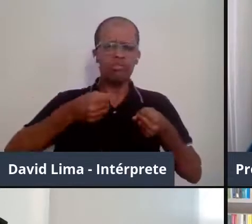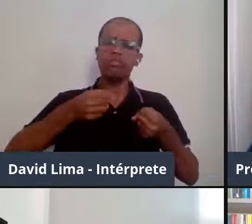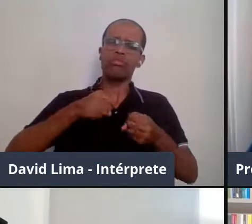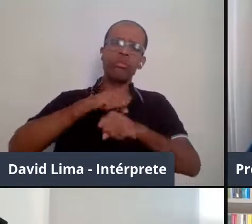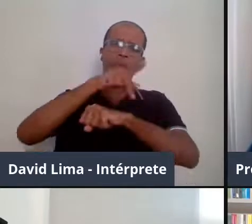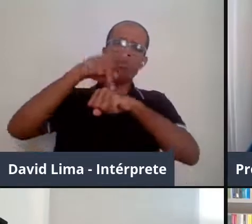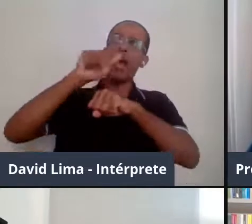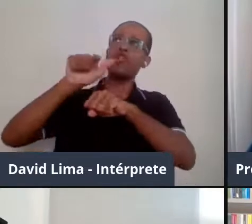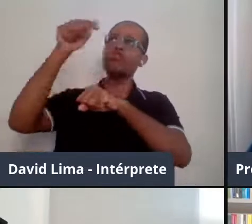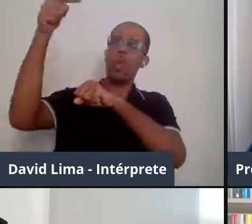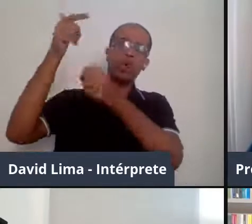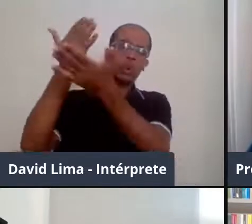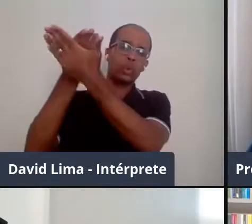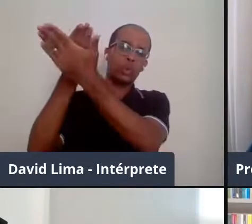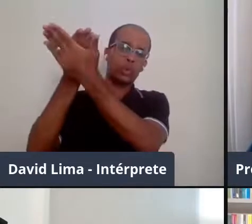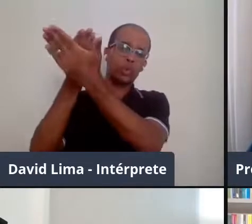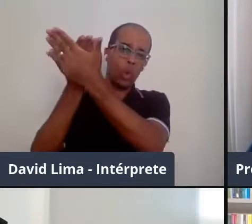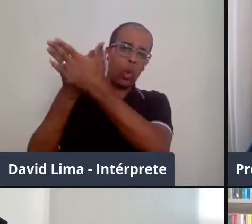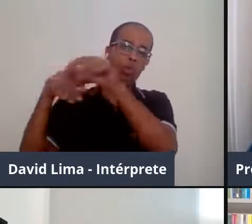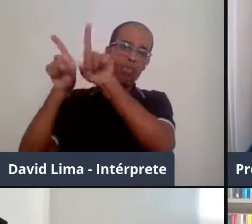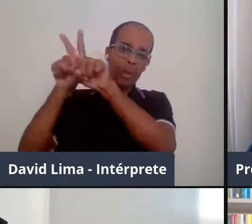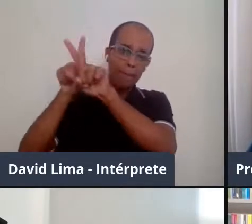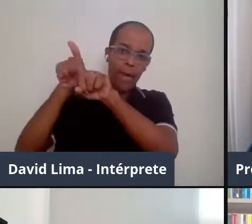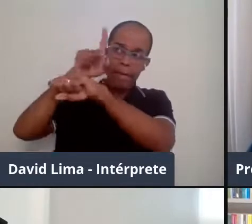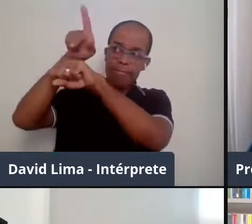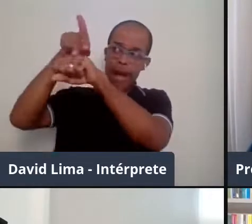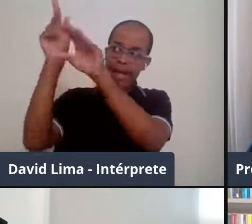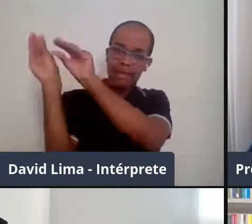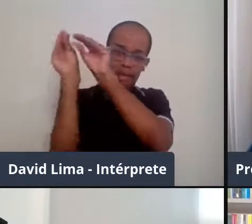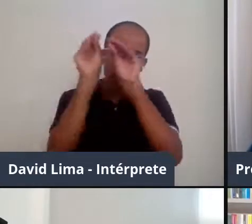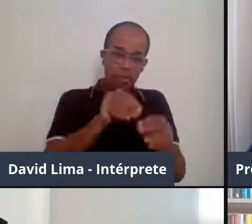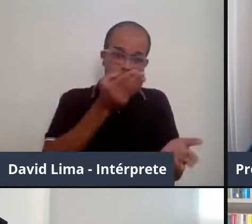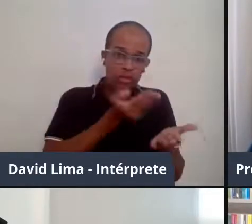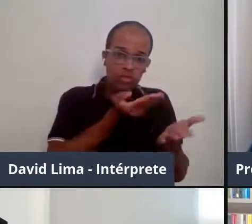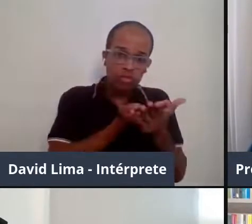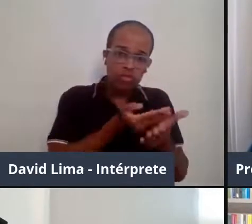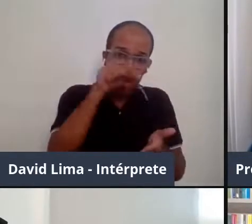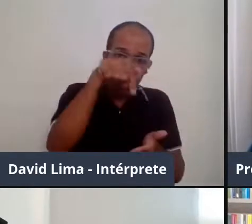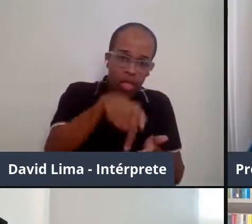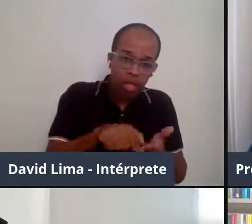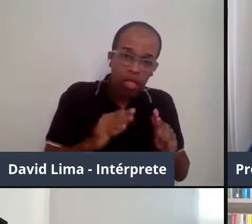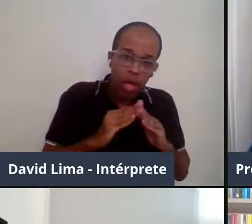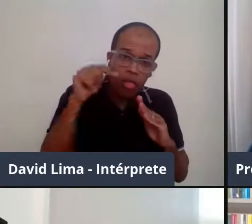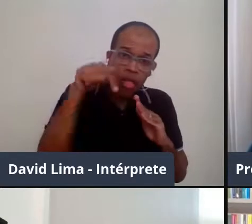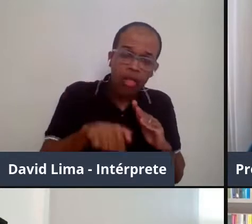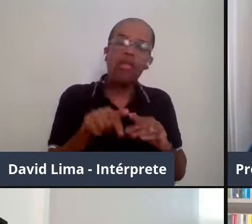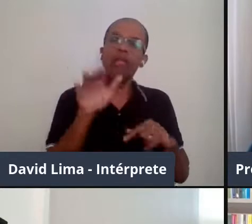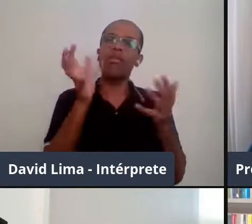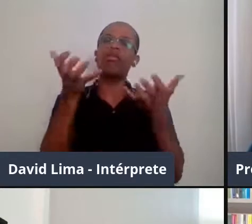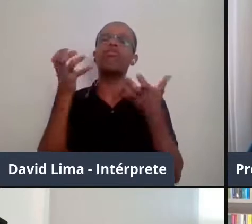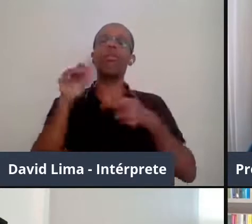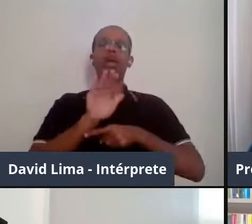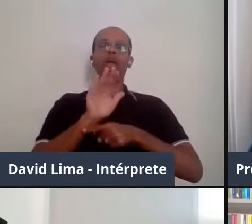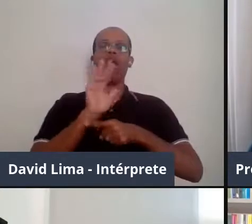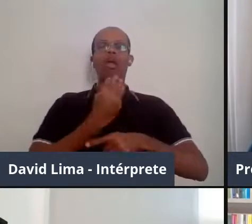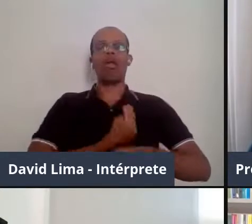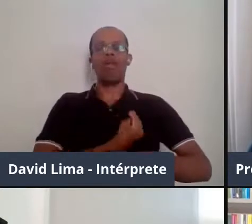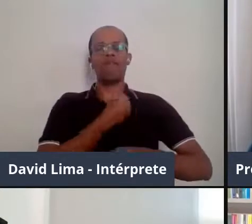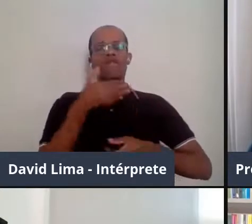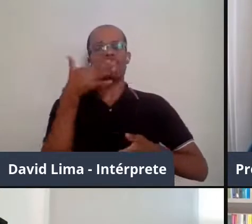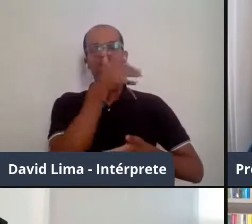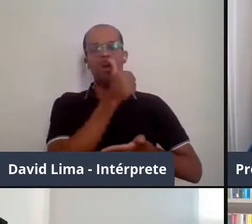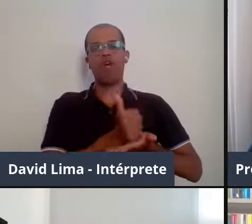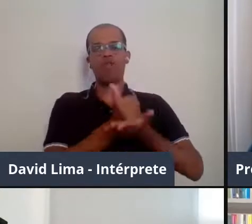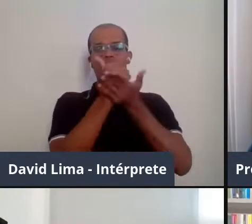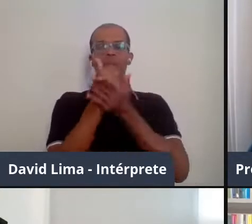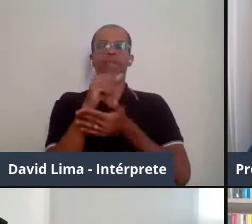quanto dos estrangeiros que aqui residem e querem ajudar a salvar vidas. O que não pode acontecer é que o nosso